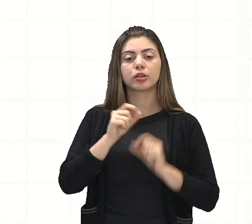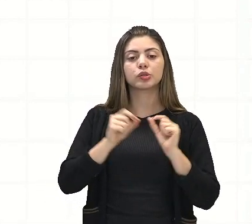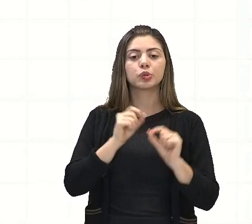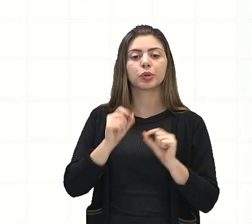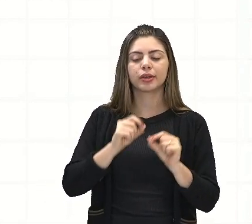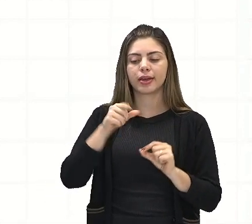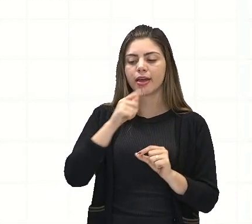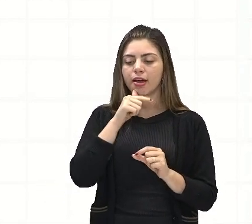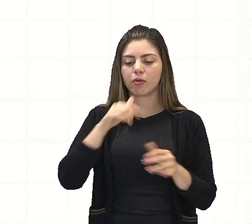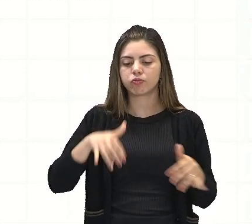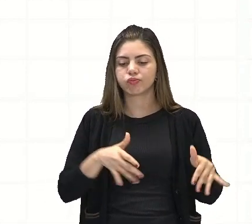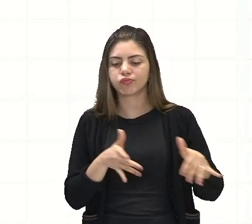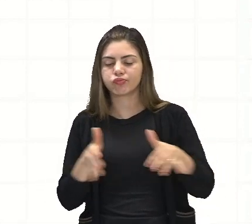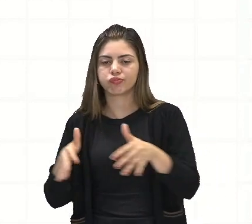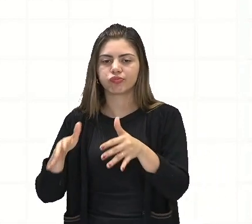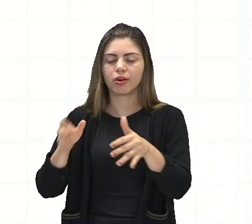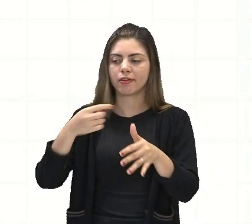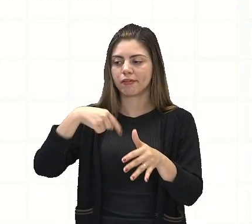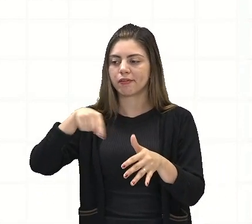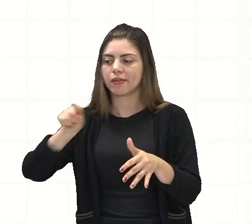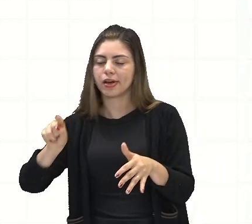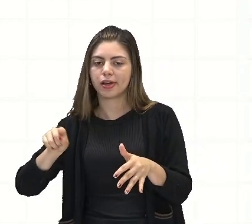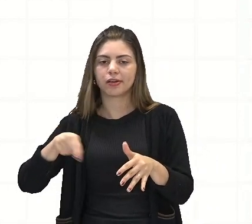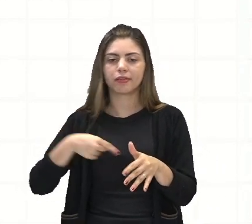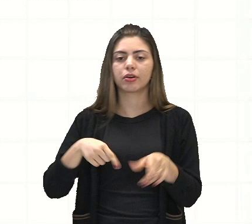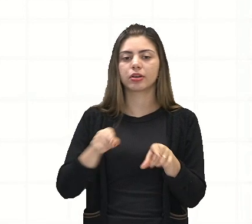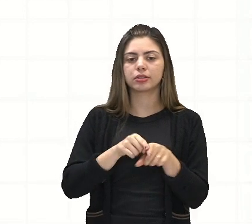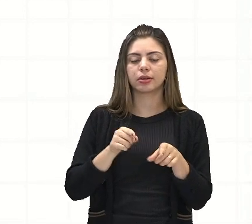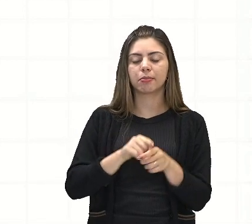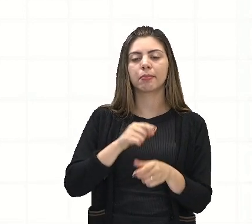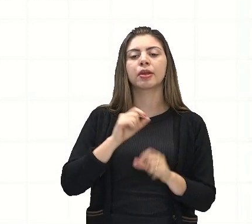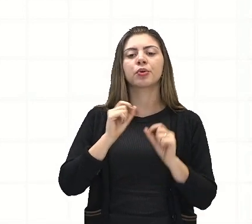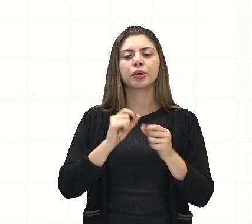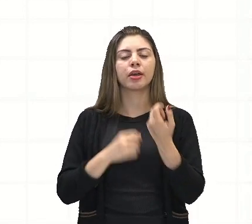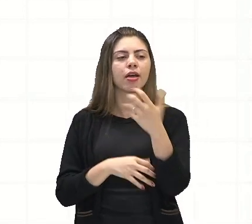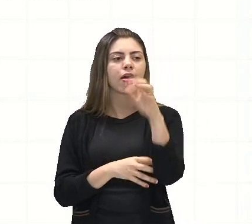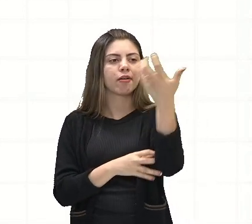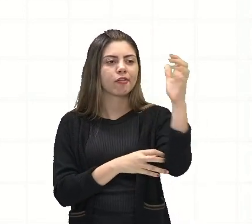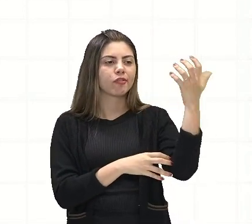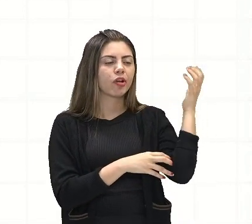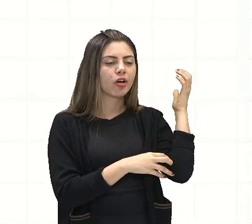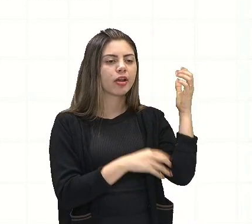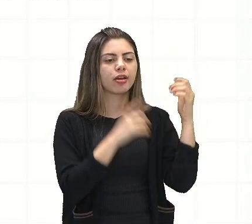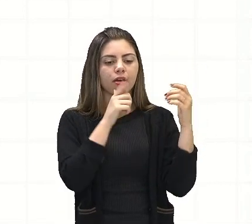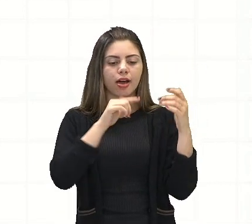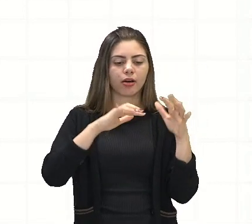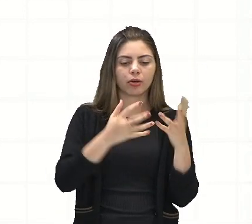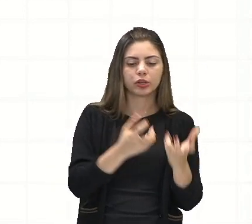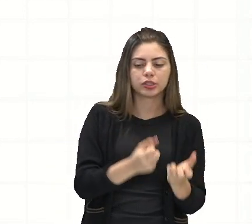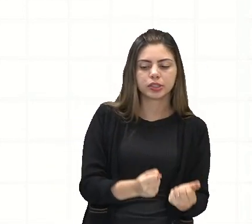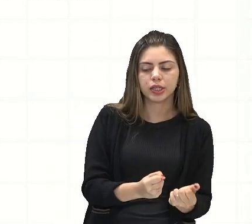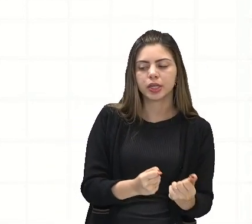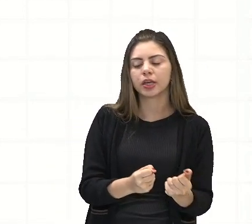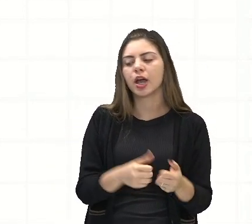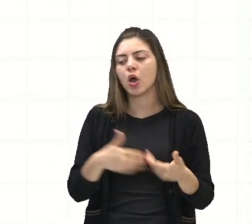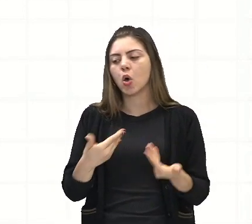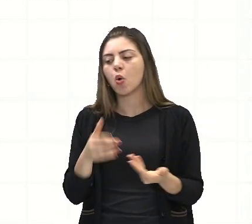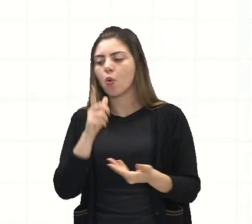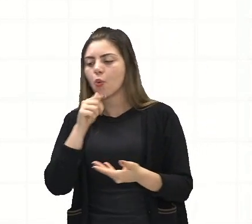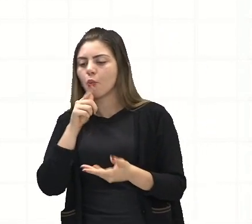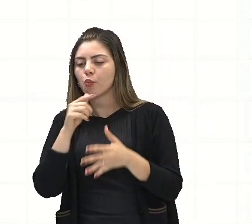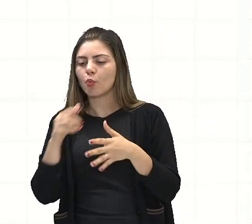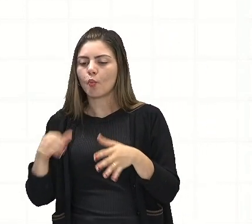se adaptam ao regime da floresta e das águas, mas modificam sua realidade para atender